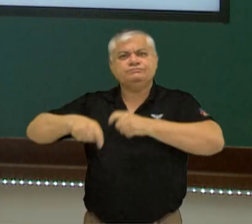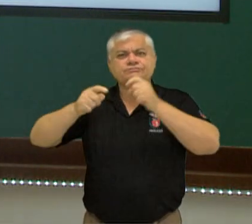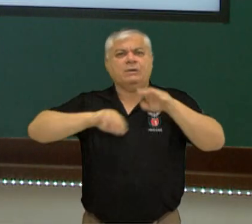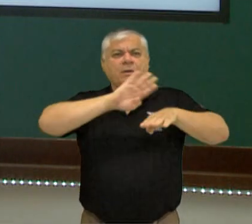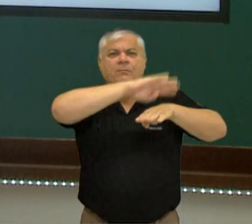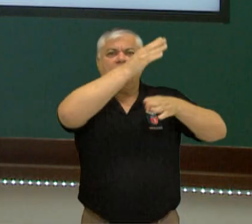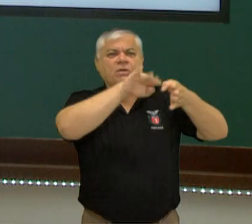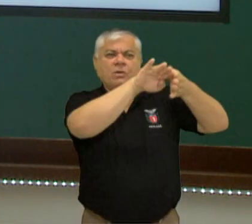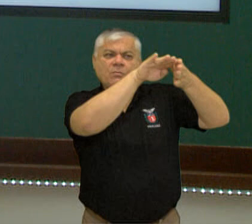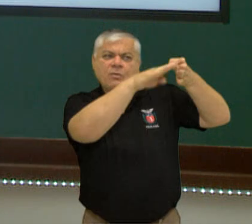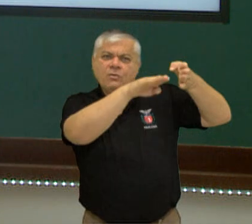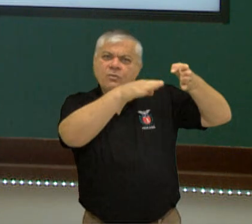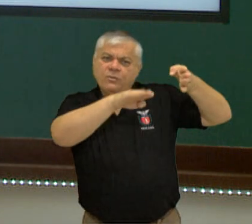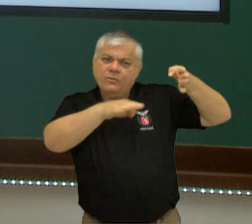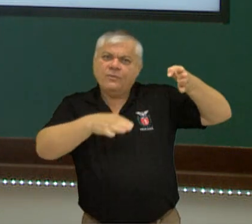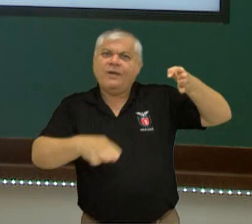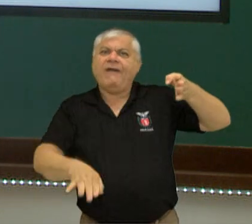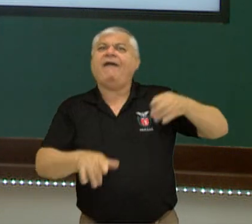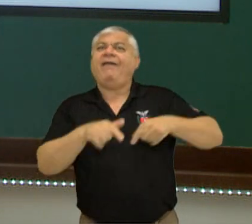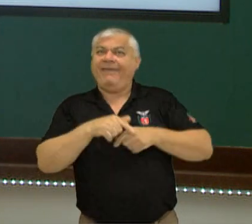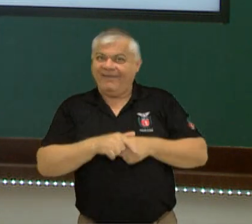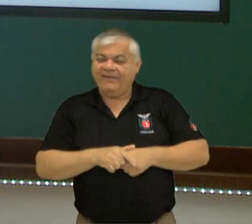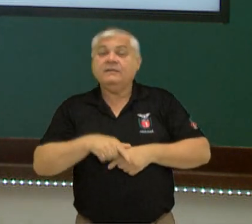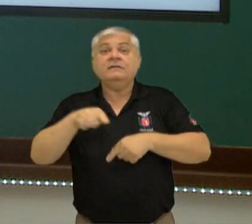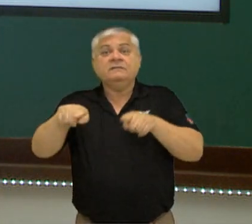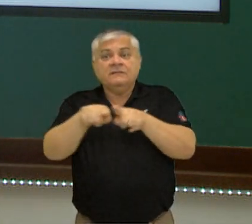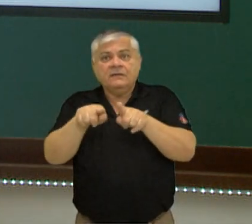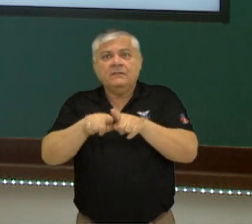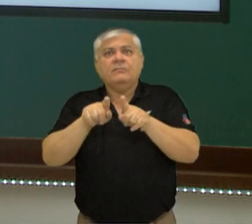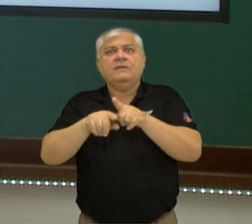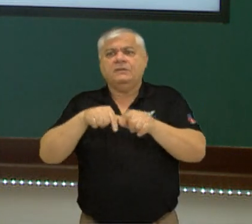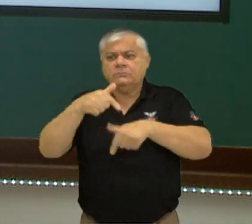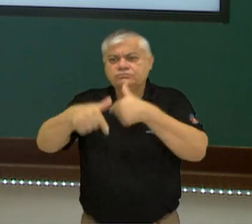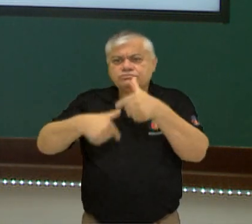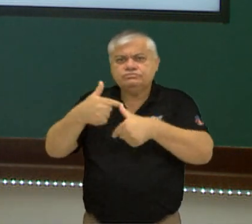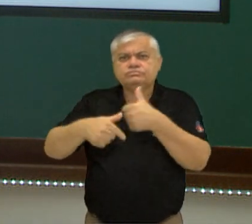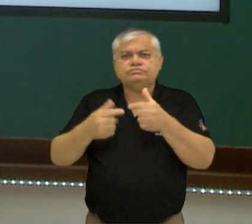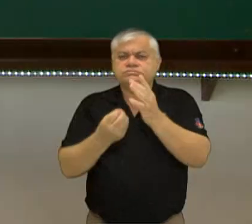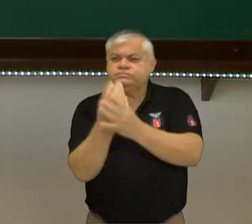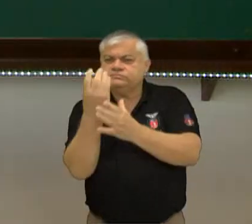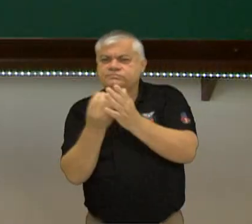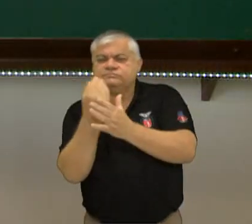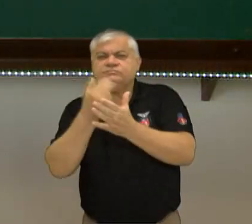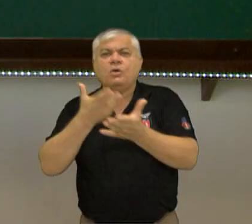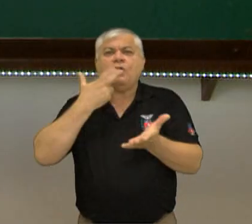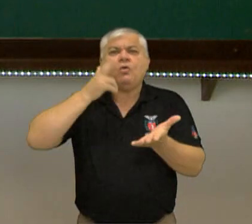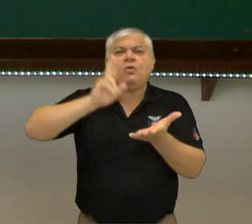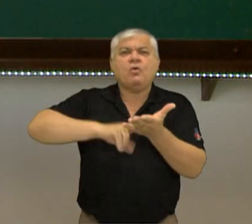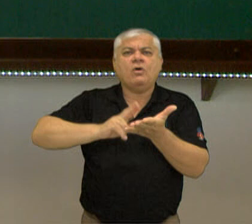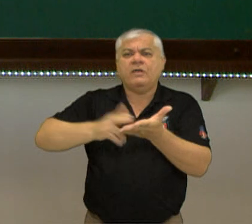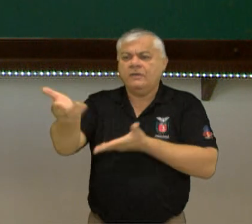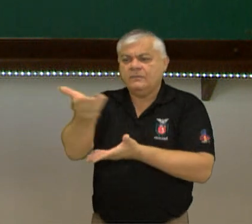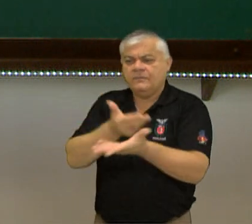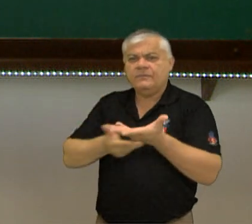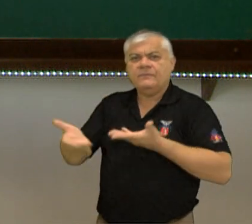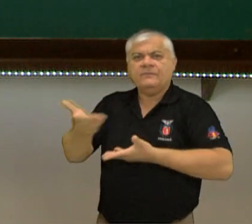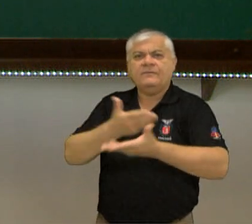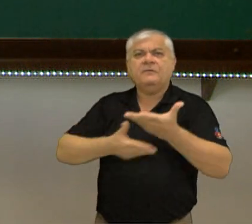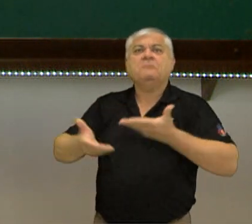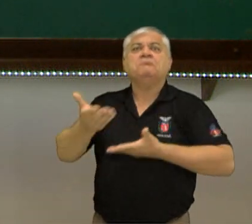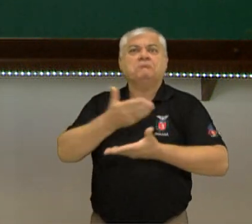do altiplano andino. Desenvolveram um sistema de correios entre as principais cidades do império. Veja